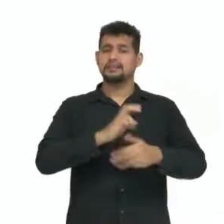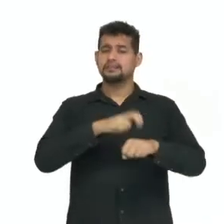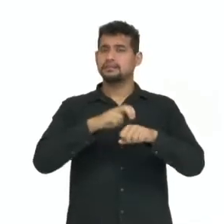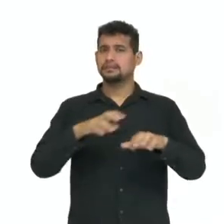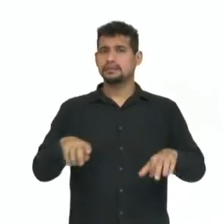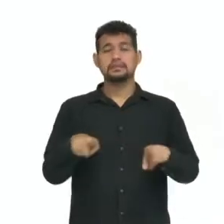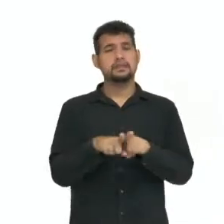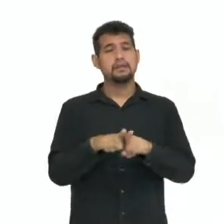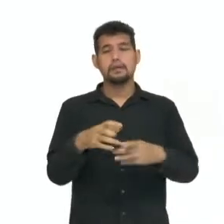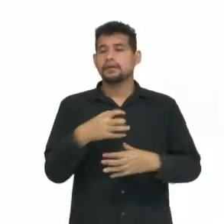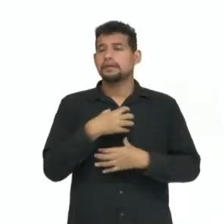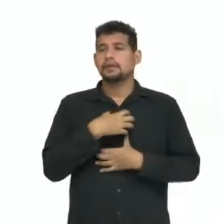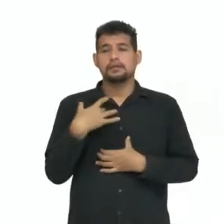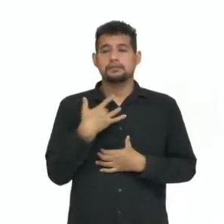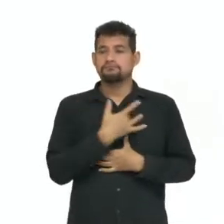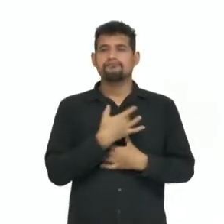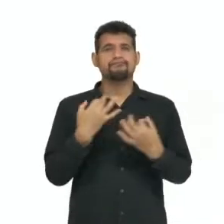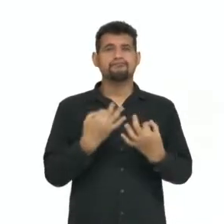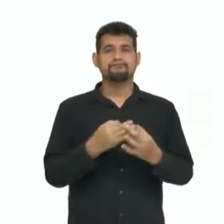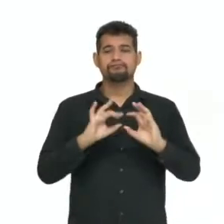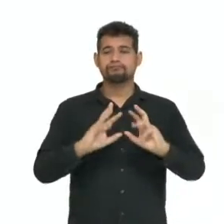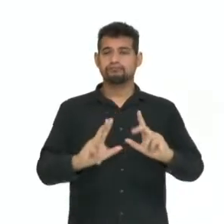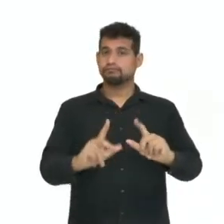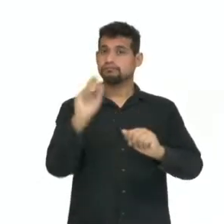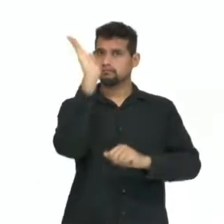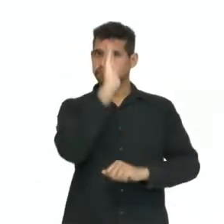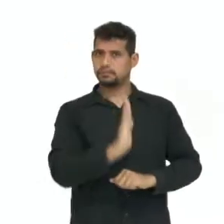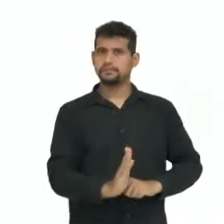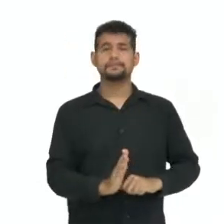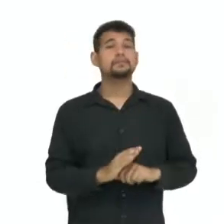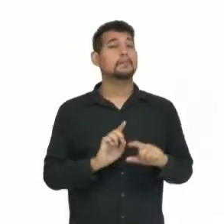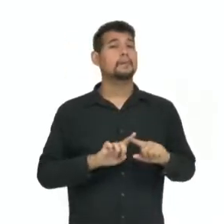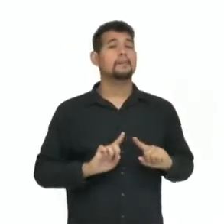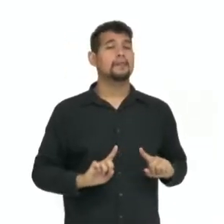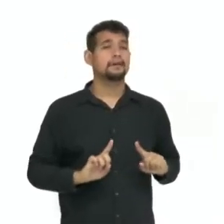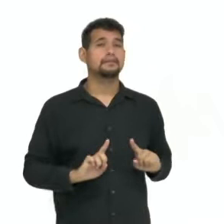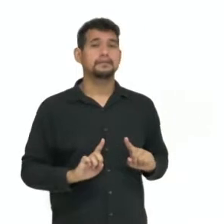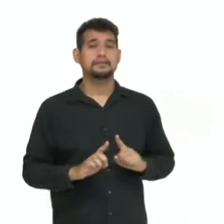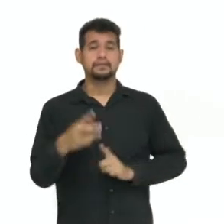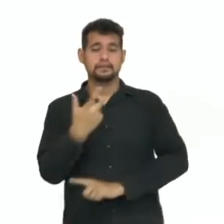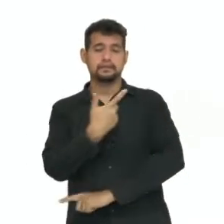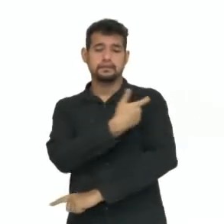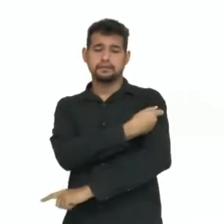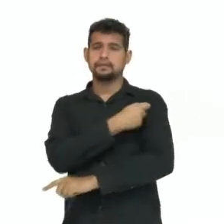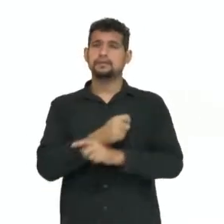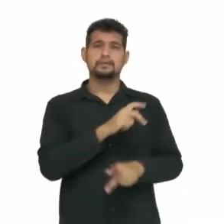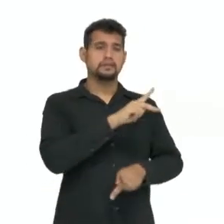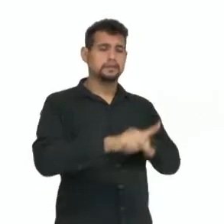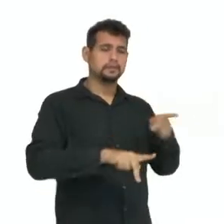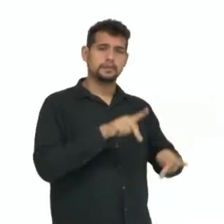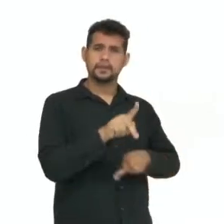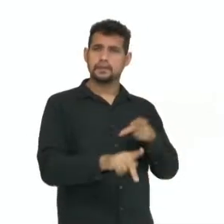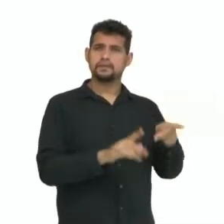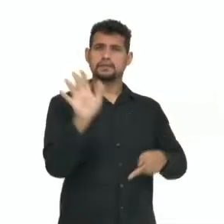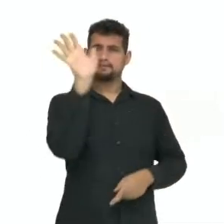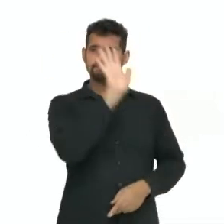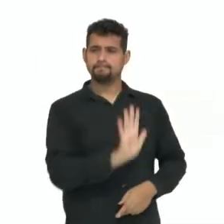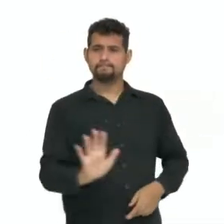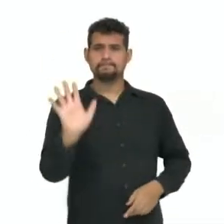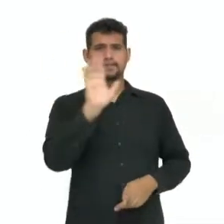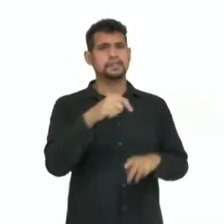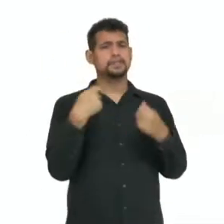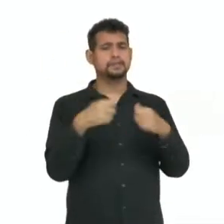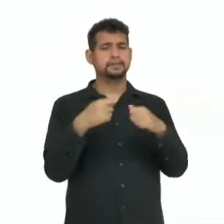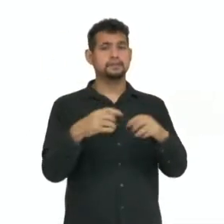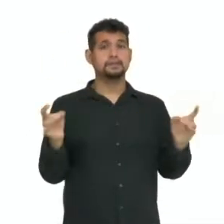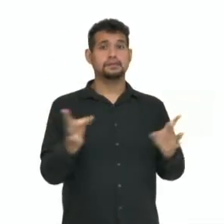a imunização completa dos brasileiros. Com isso, a imunização da população geral deve ser concluída